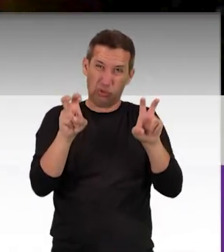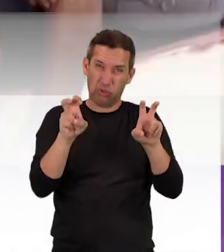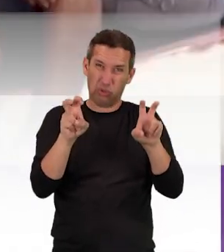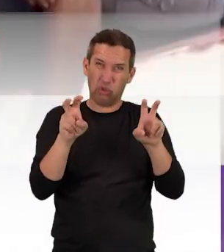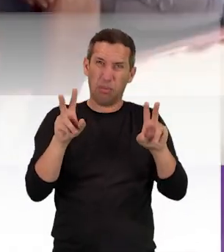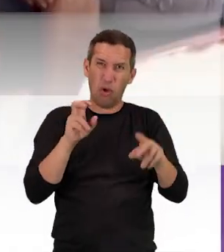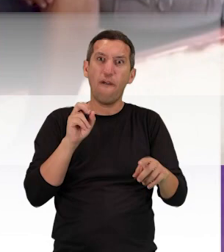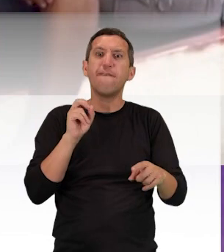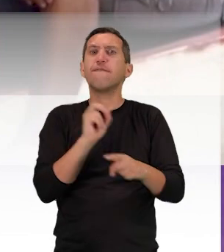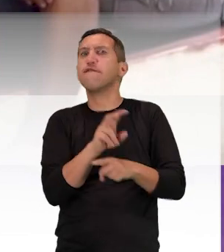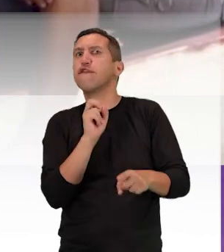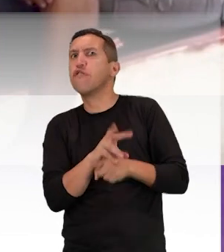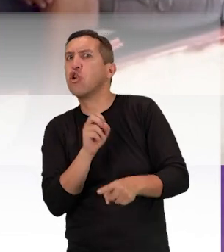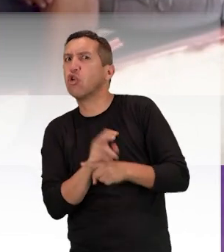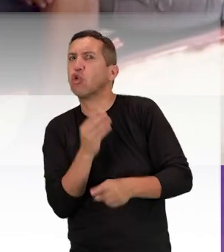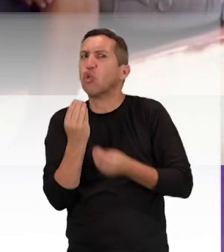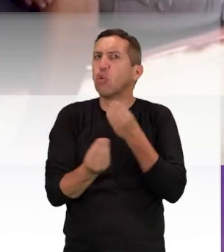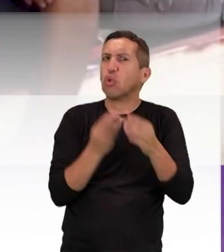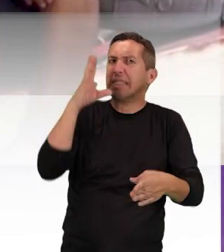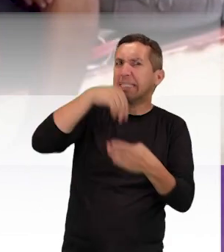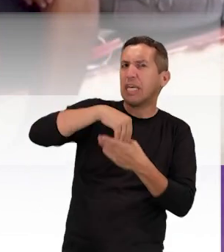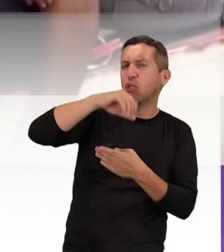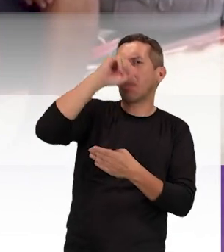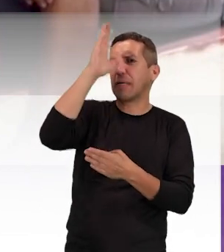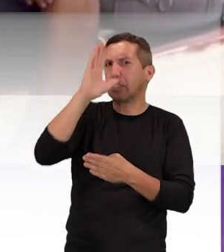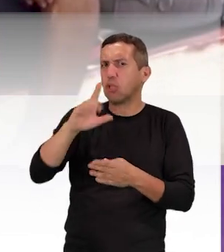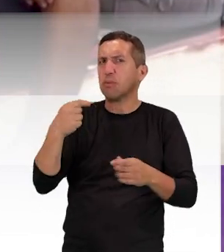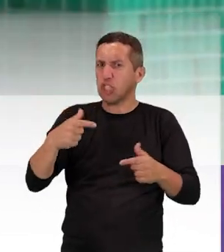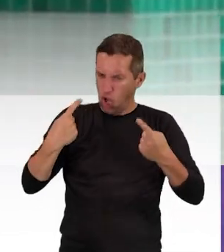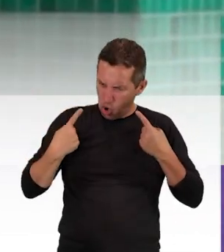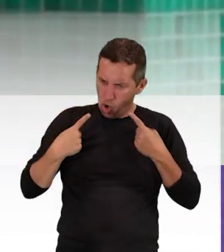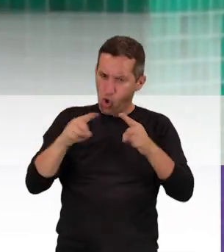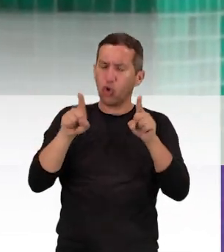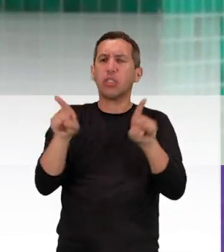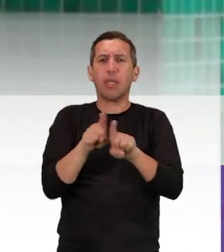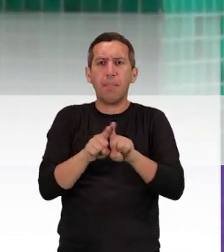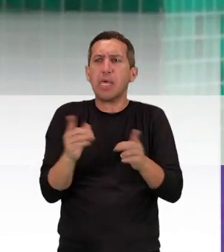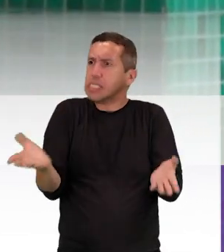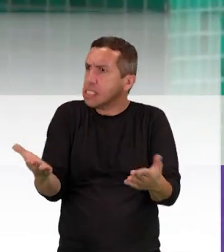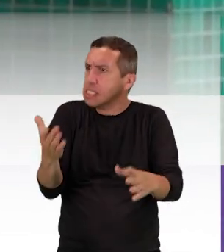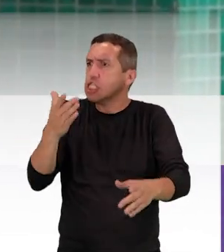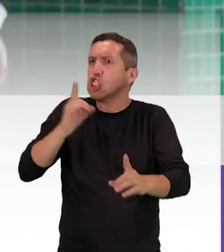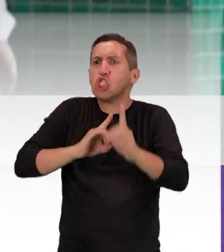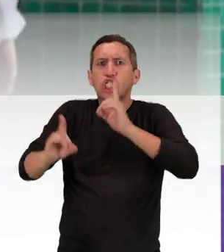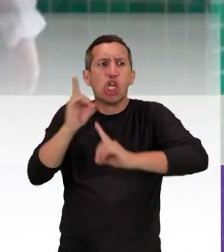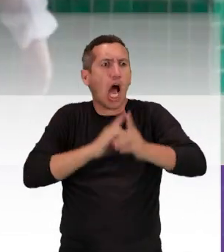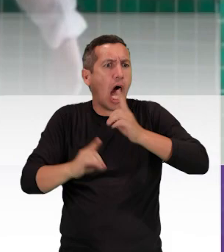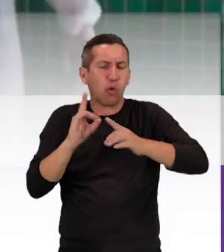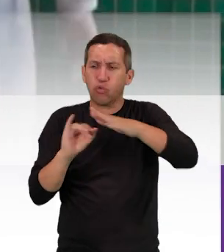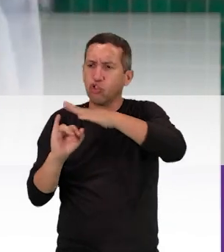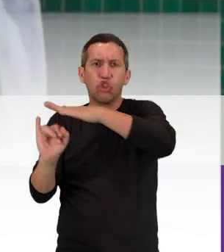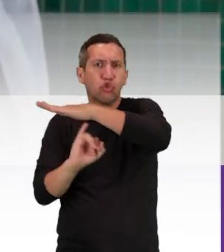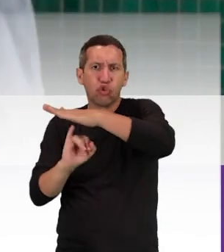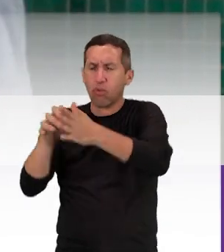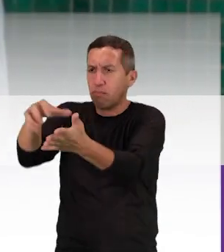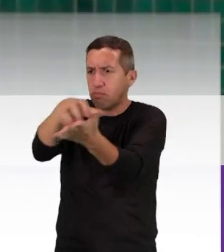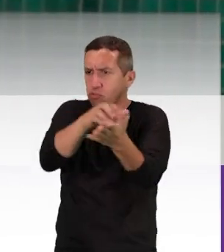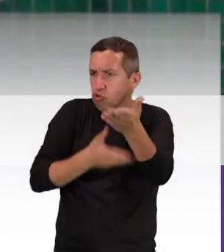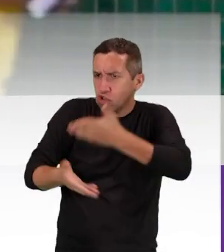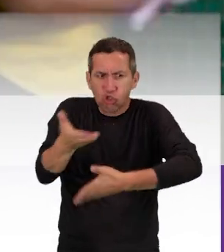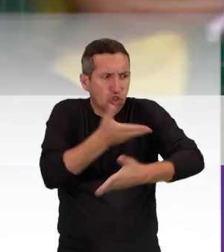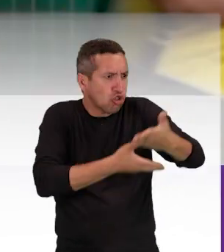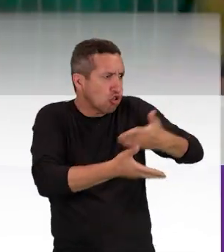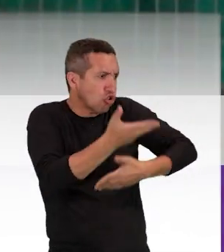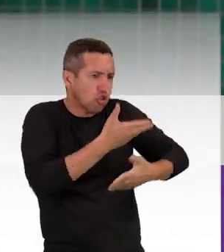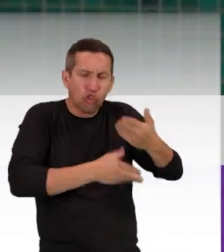ações de enfrentamento ao vírus no âmbito do Ministério Público Brasileiro, além de promover a articulação e diálogo de diversas